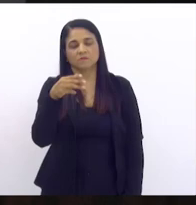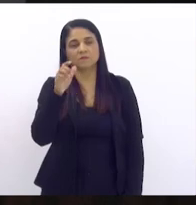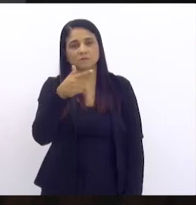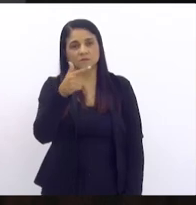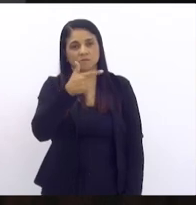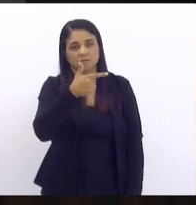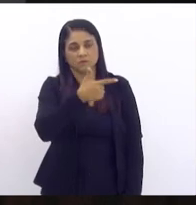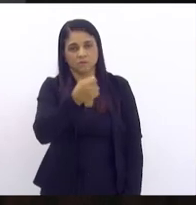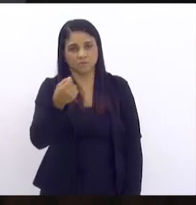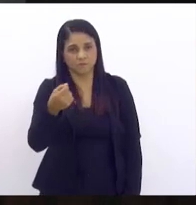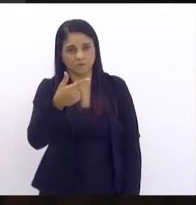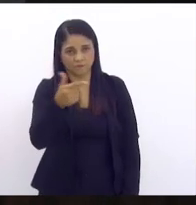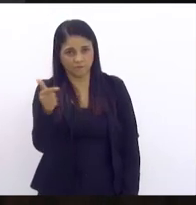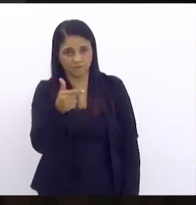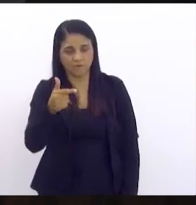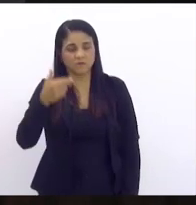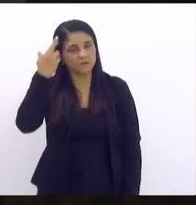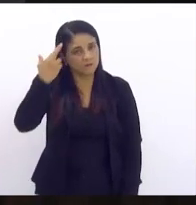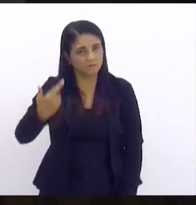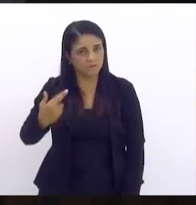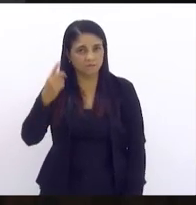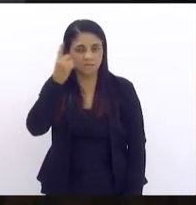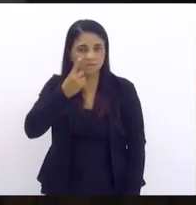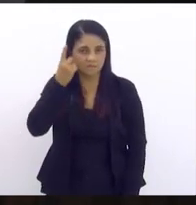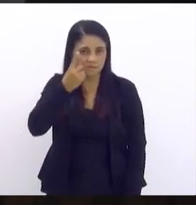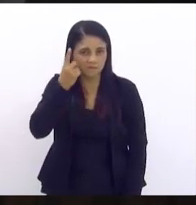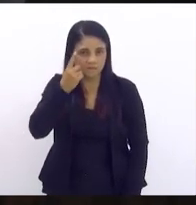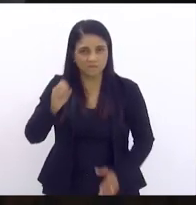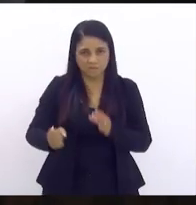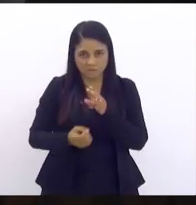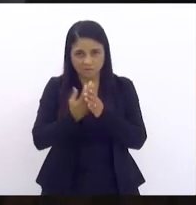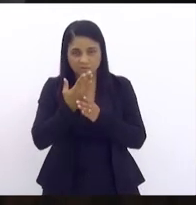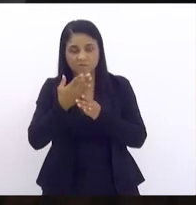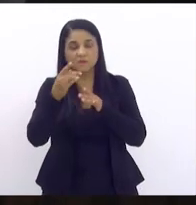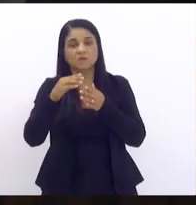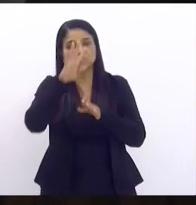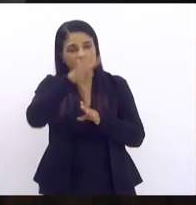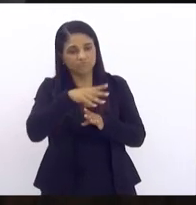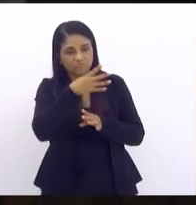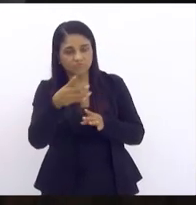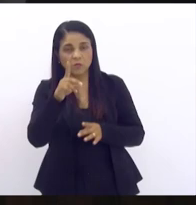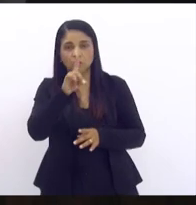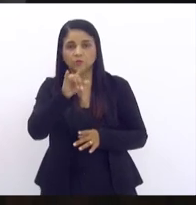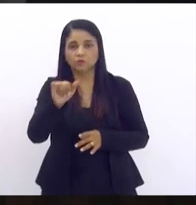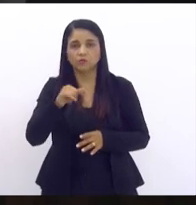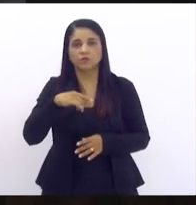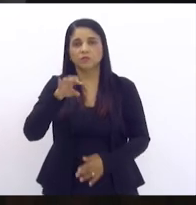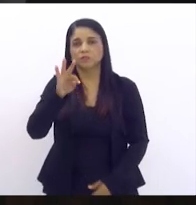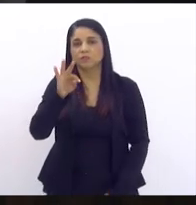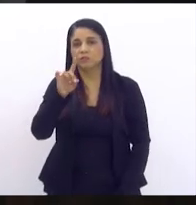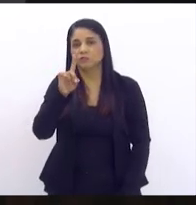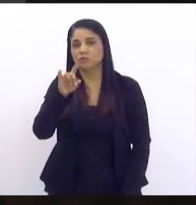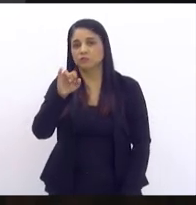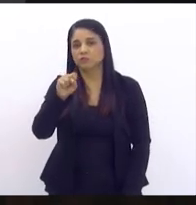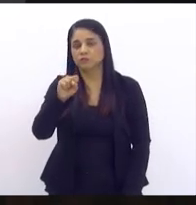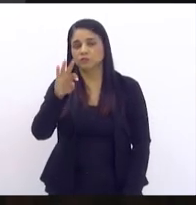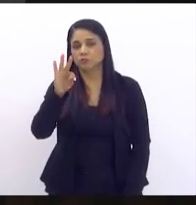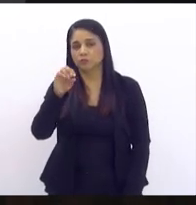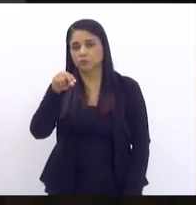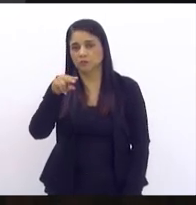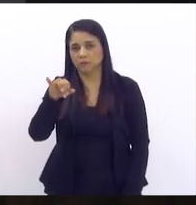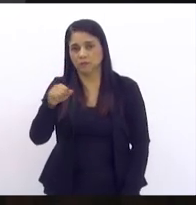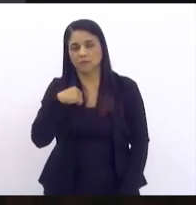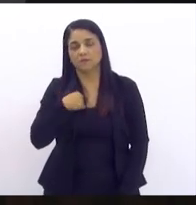6.233/2022, de autoria da deputada Renata Souza, que inclui o dia estadual da distonia no calendário oficial do Estado do Rio de